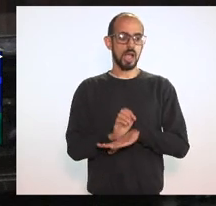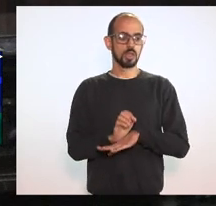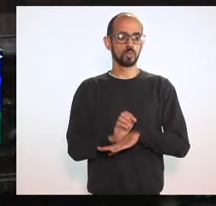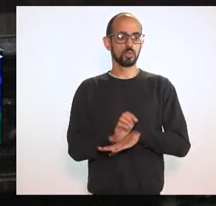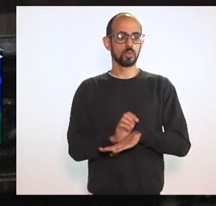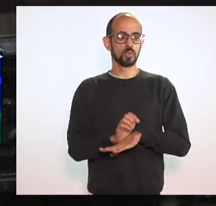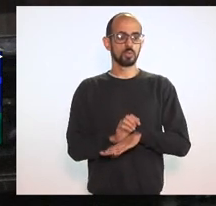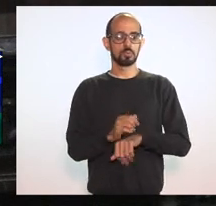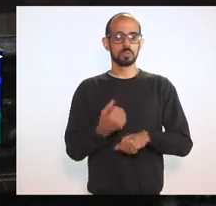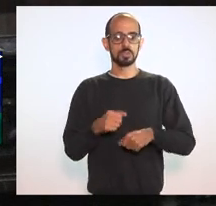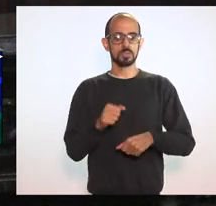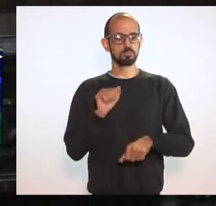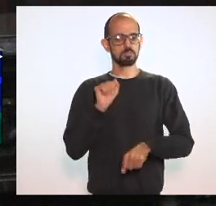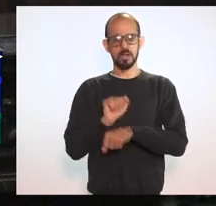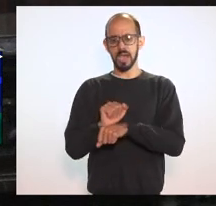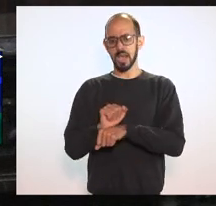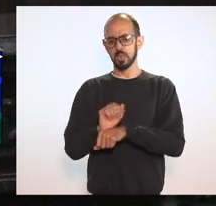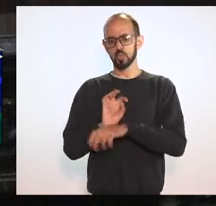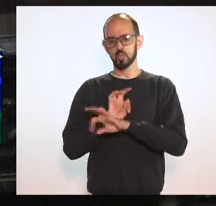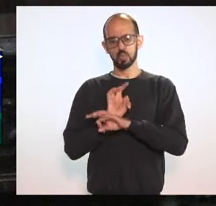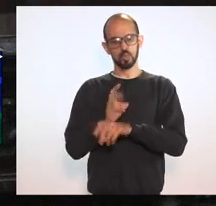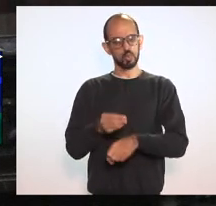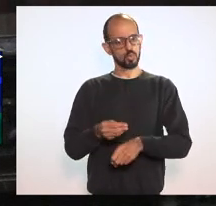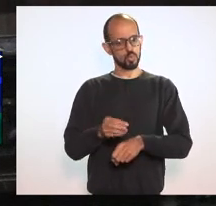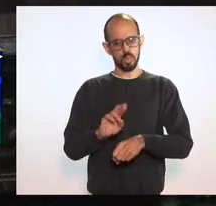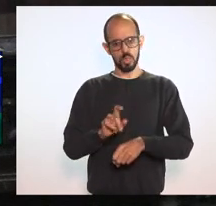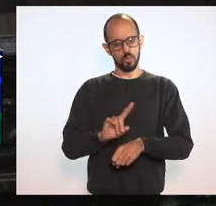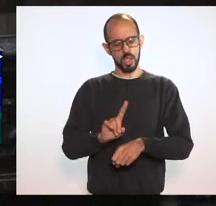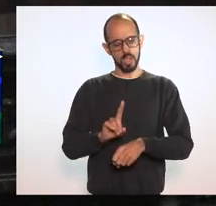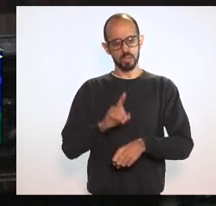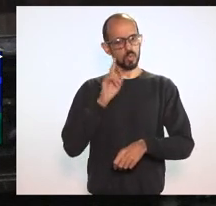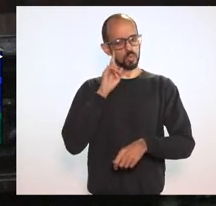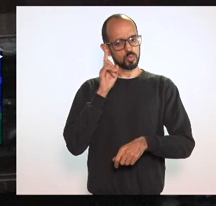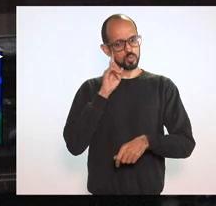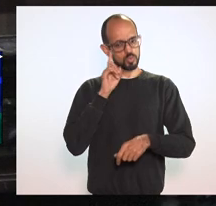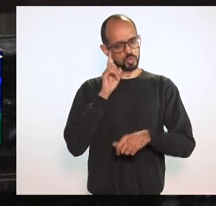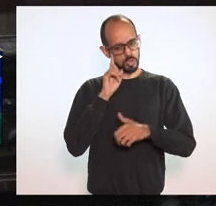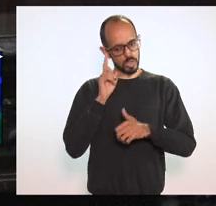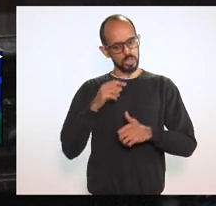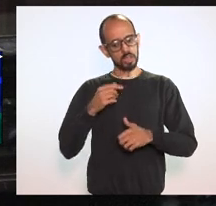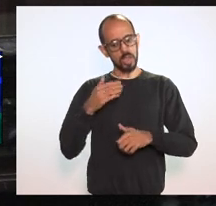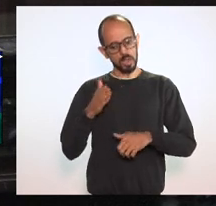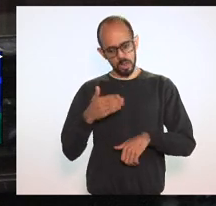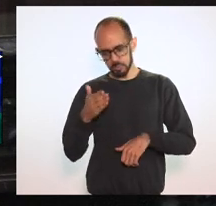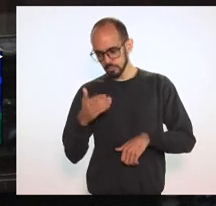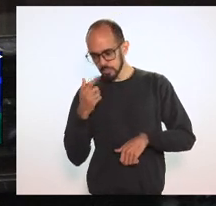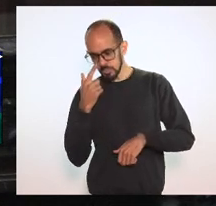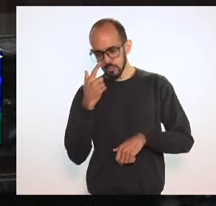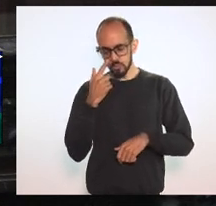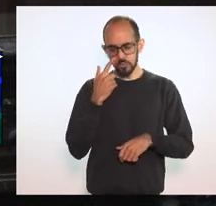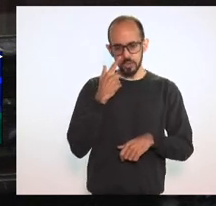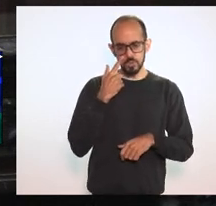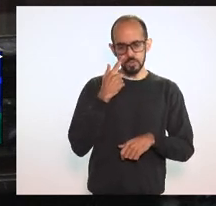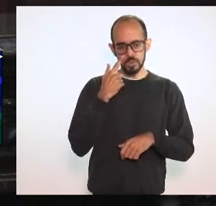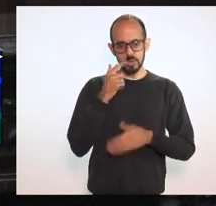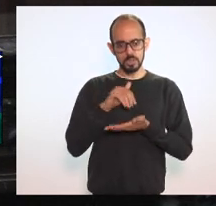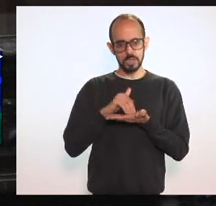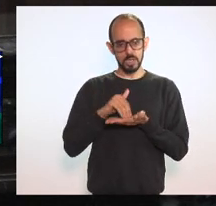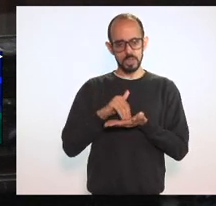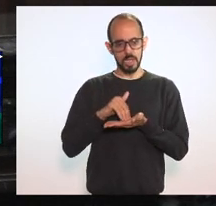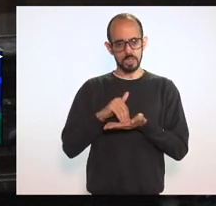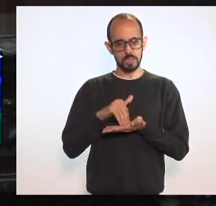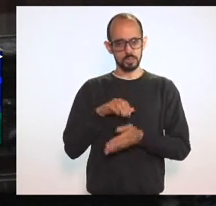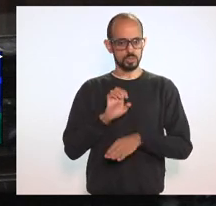favor de uma parada completa o acompanhamento tem sido diário a técnica do governo a Secretaria de Estado está trabalhando